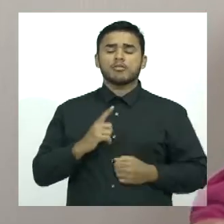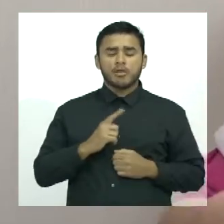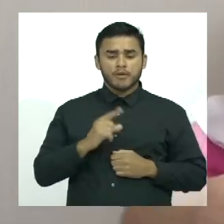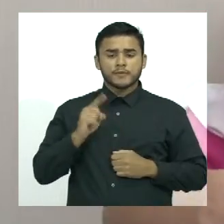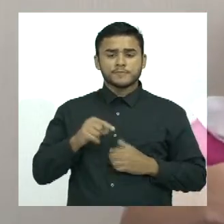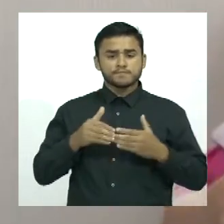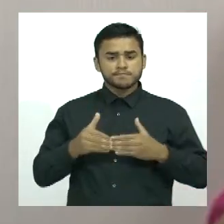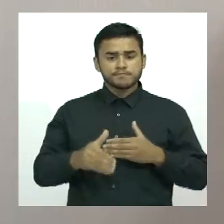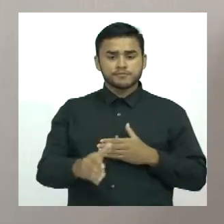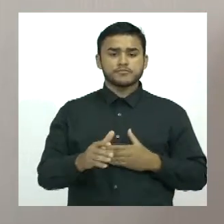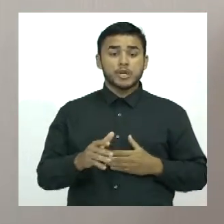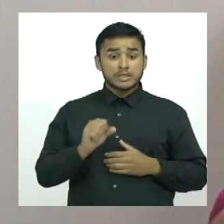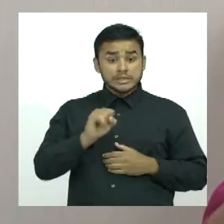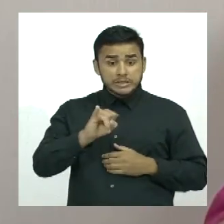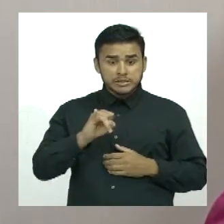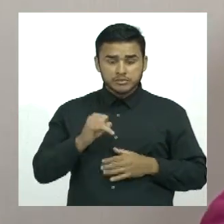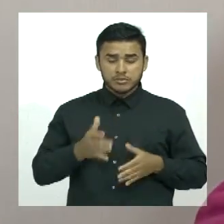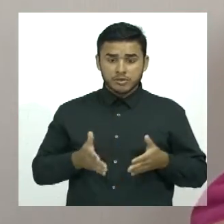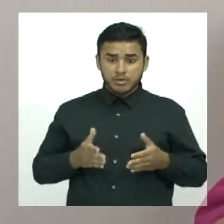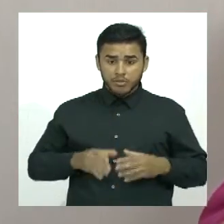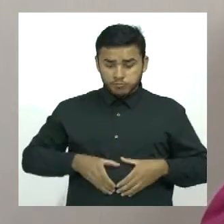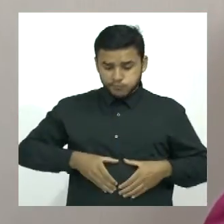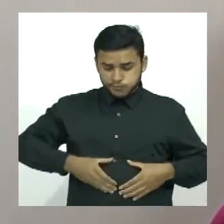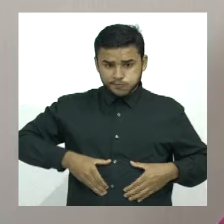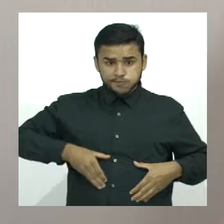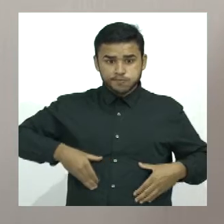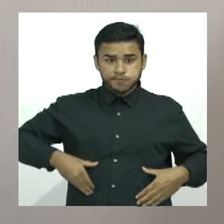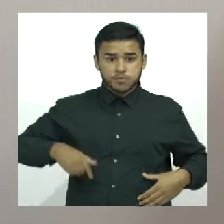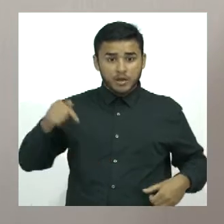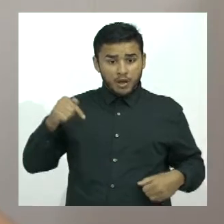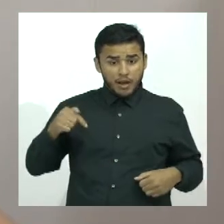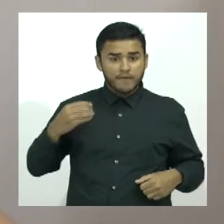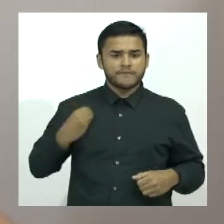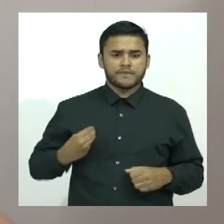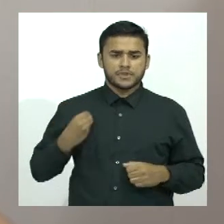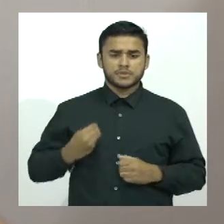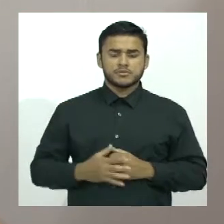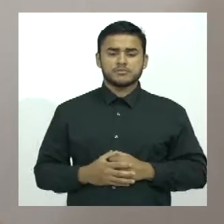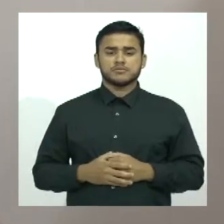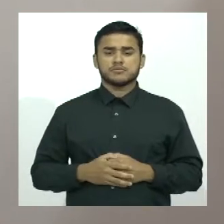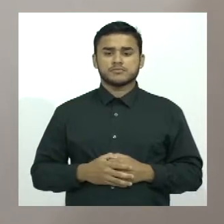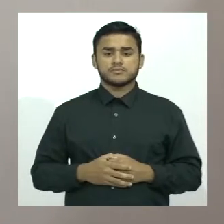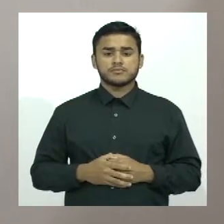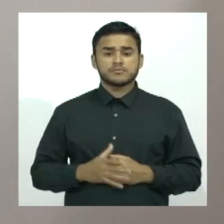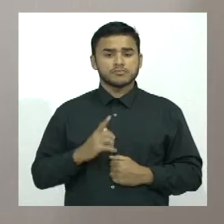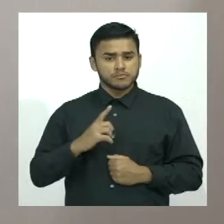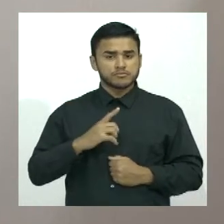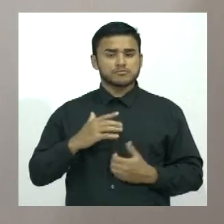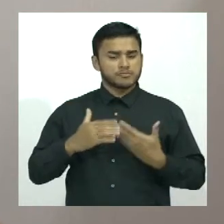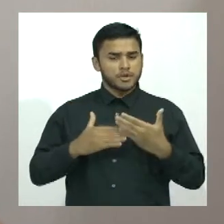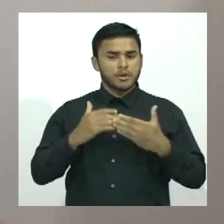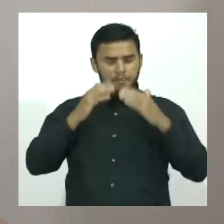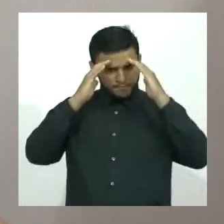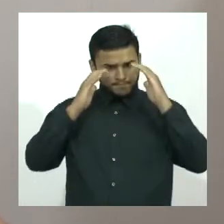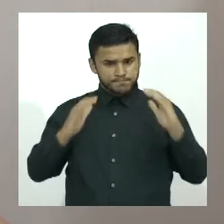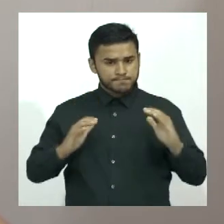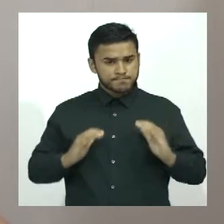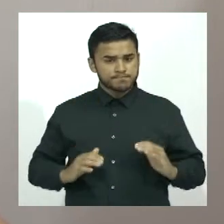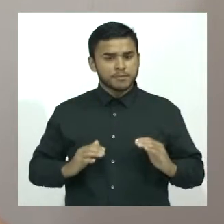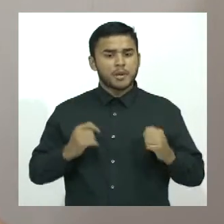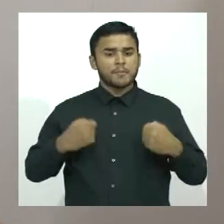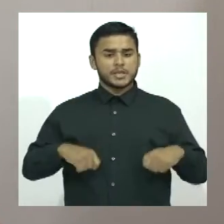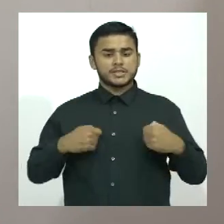que desde a concepção já estamos tratando de uma vida. Ele já é uma vida, ele tem que ser respeitado